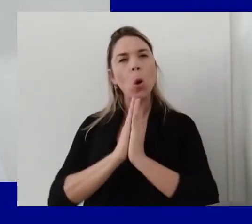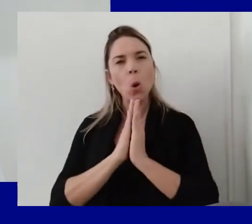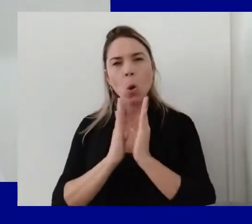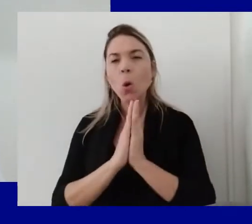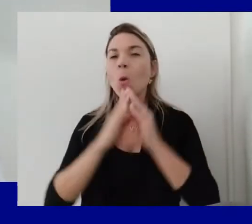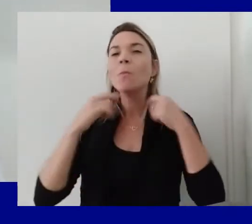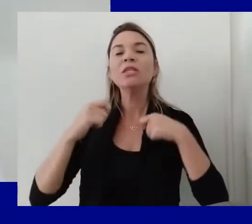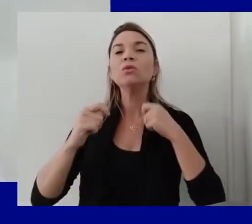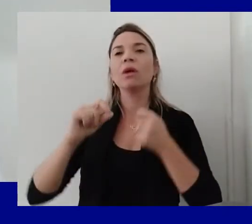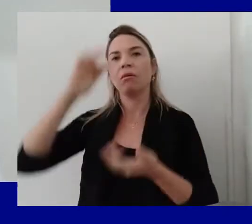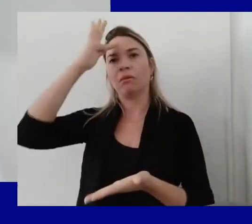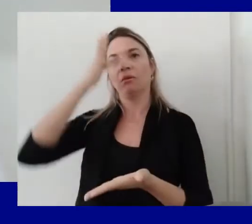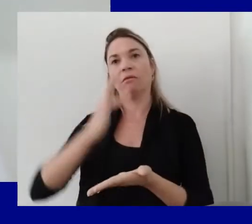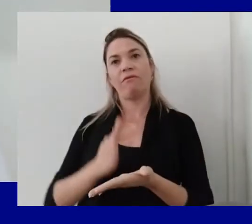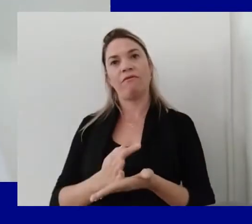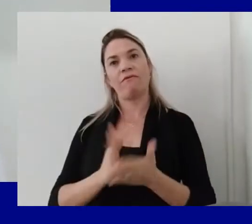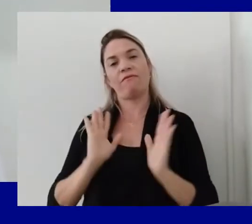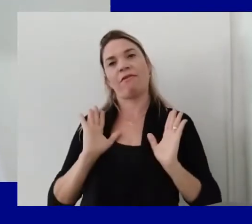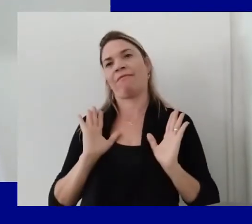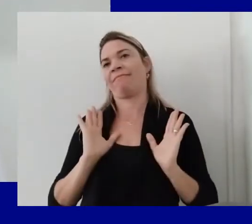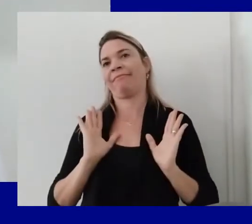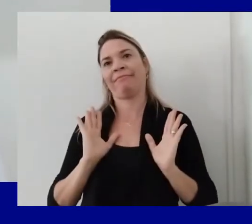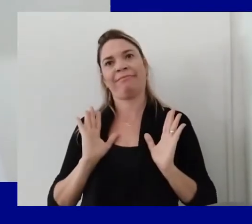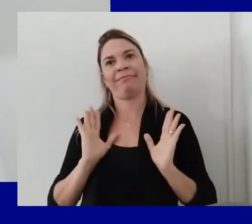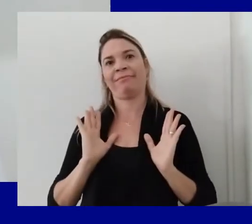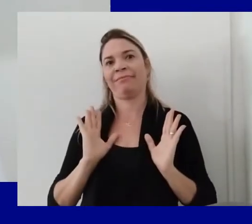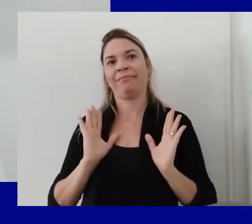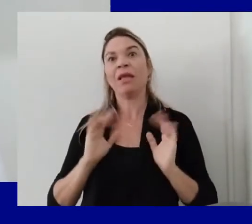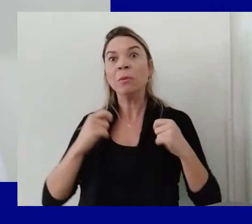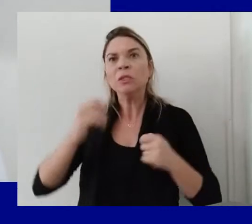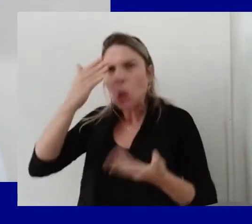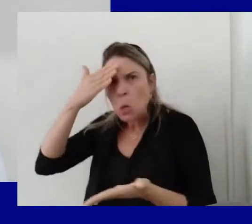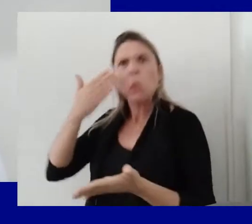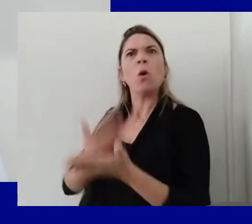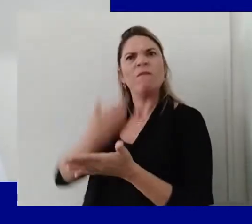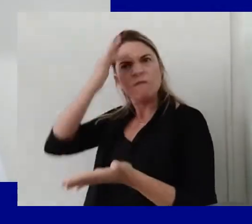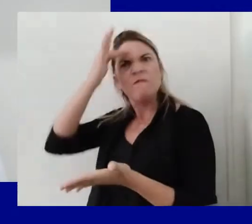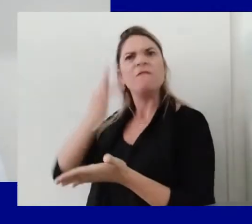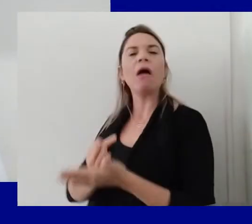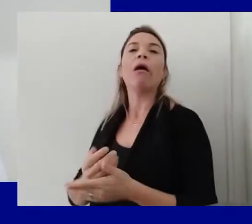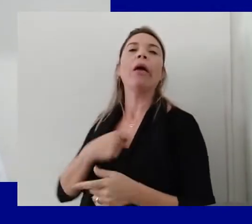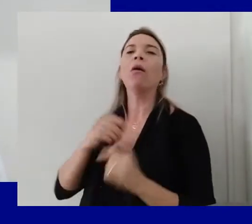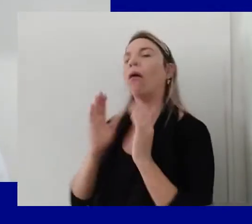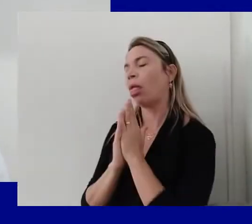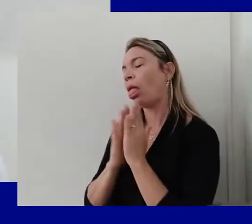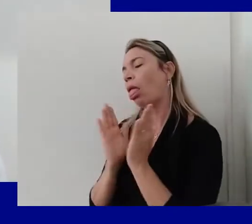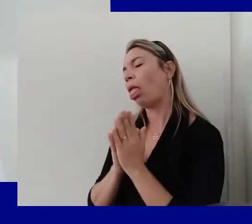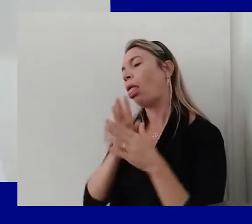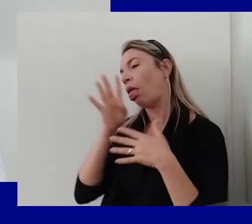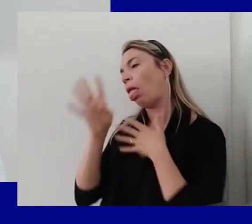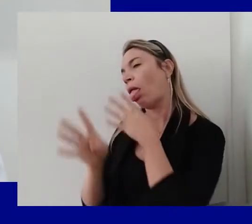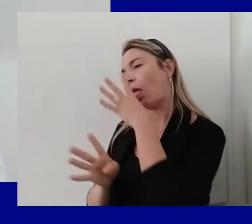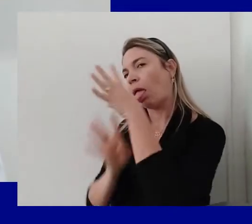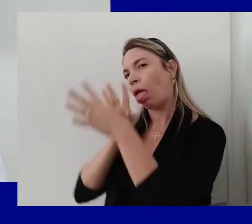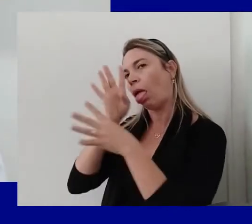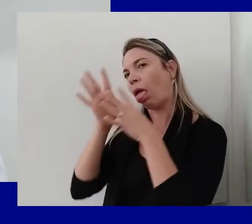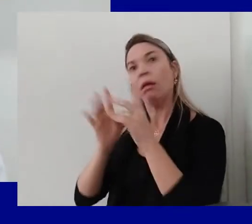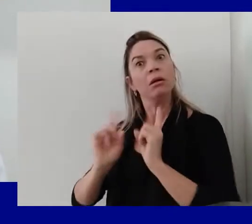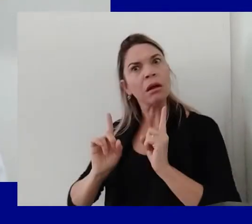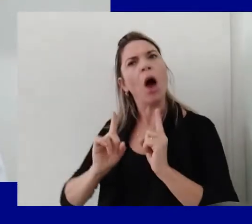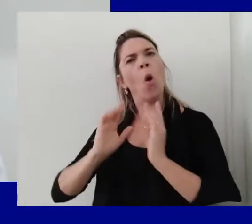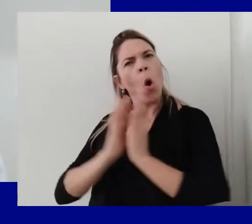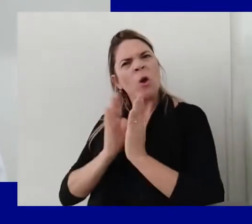fé. Precisa ser uma oração confiante. É isso que diz a palavra de Deus, o próprio Senhor Jesus, em Mateus,